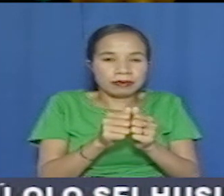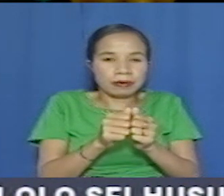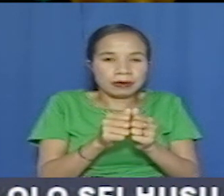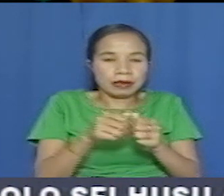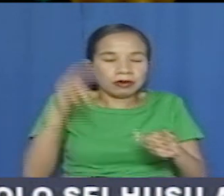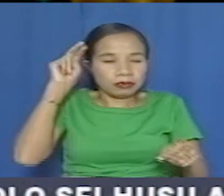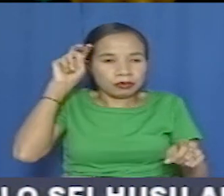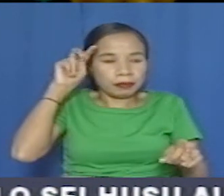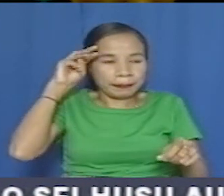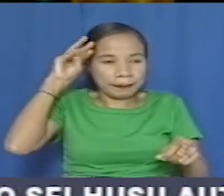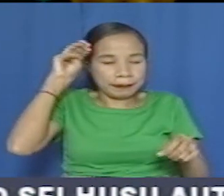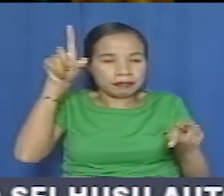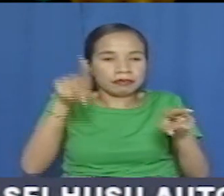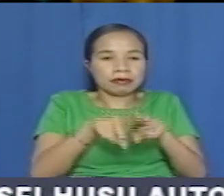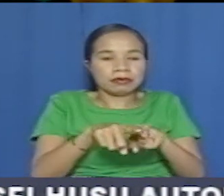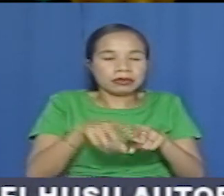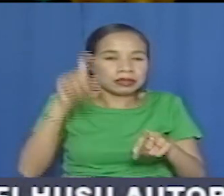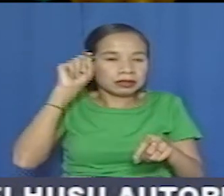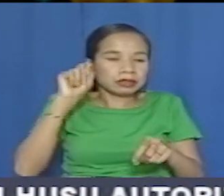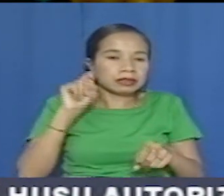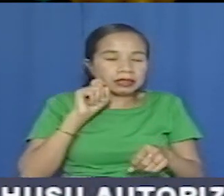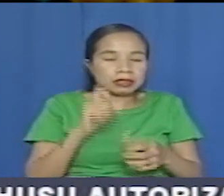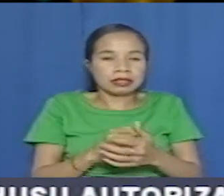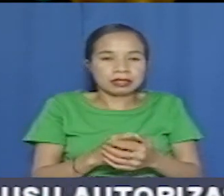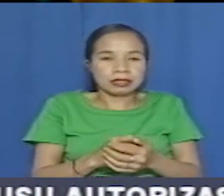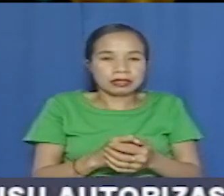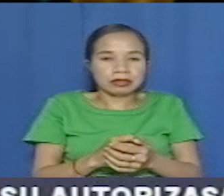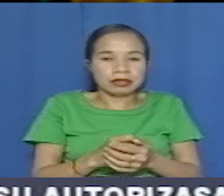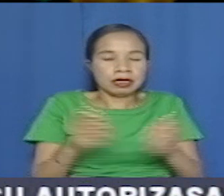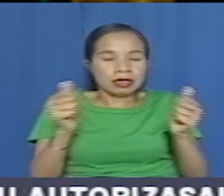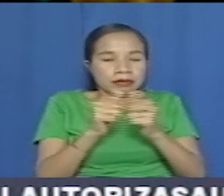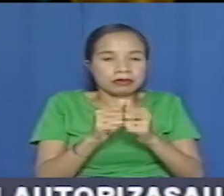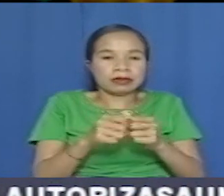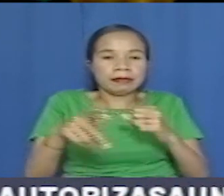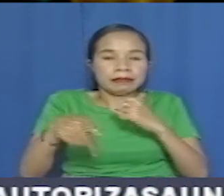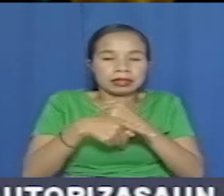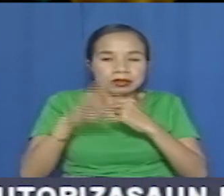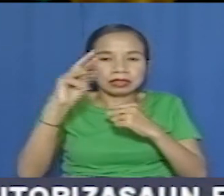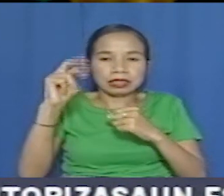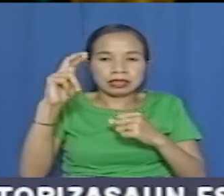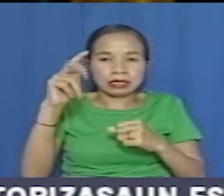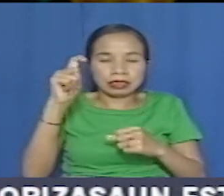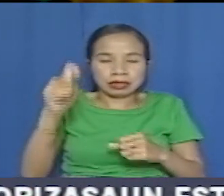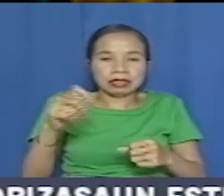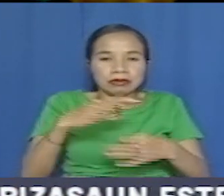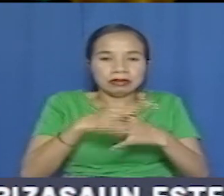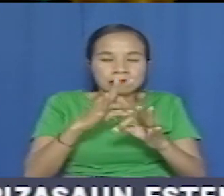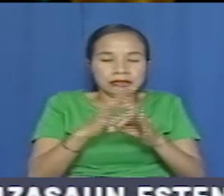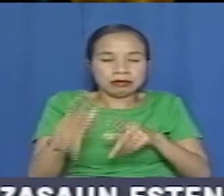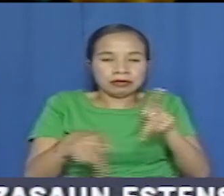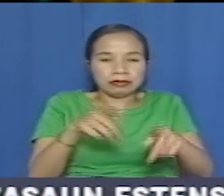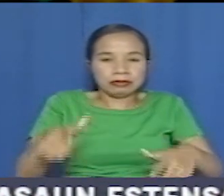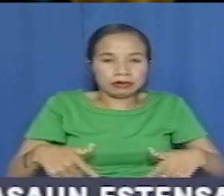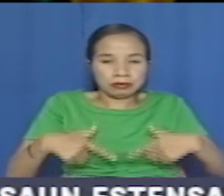kayala Sanana Guzmão ko dihametin partidu CNRT no hadia povo nia moris tama